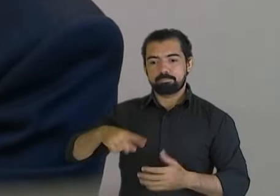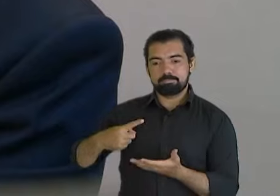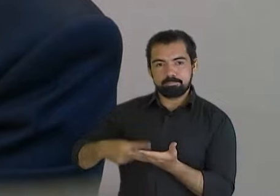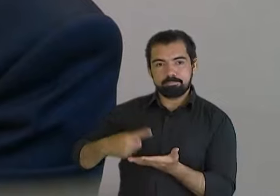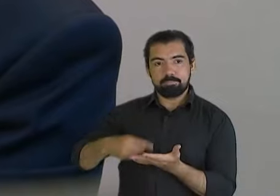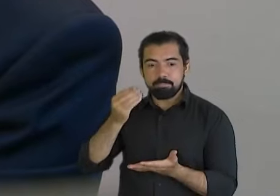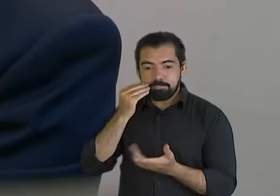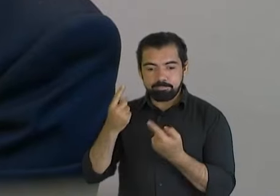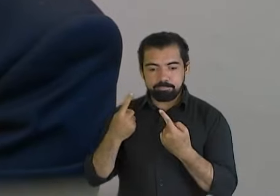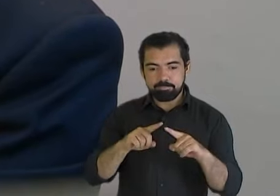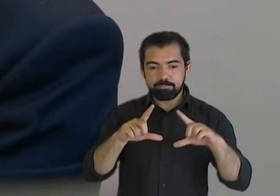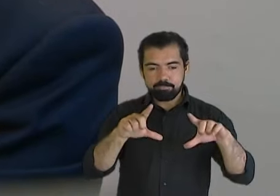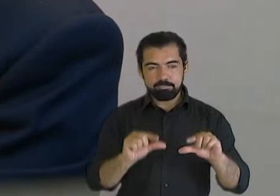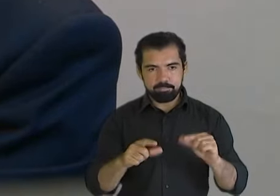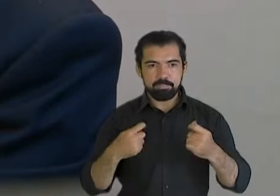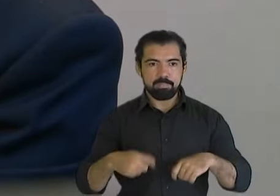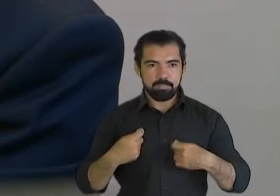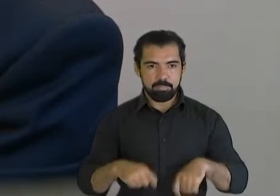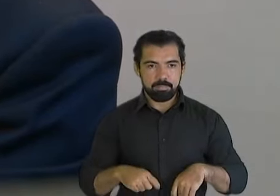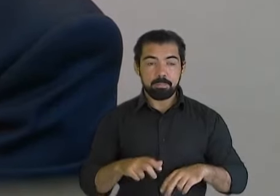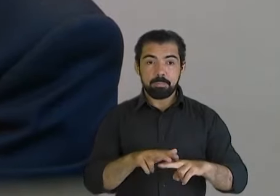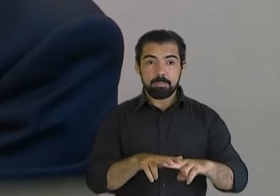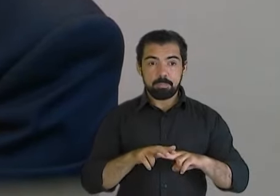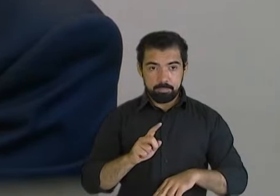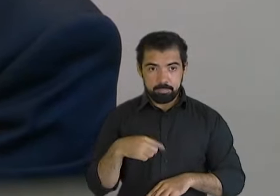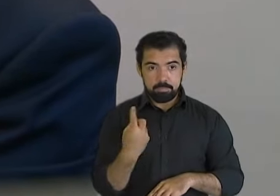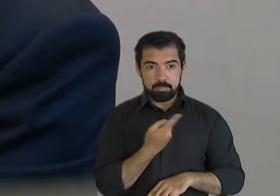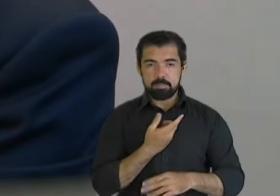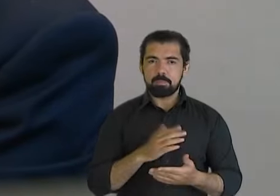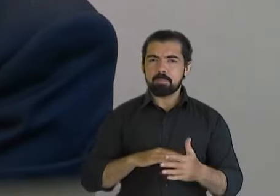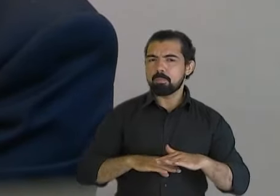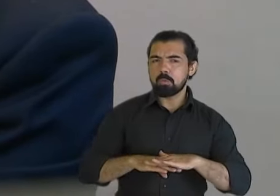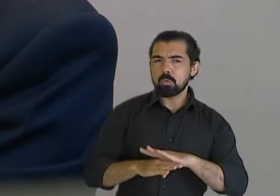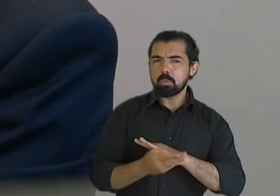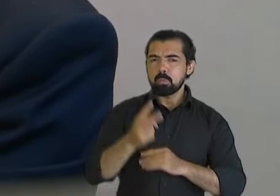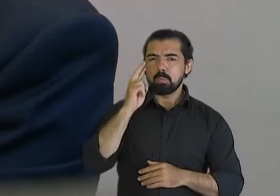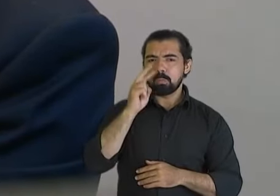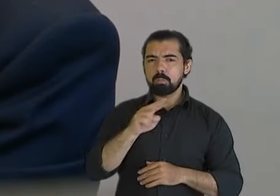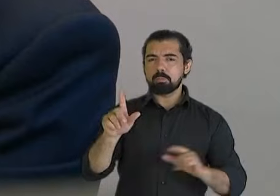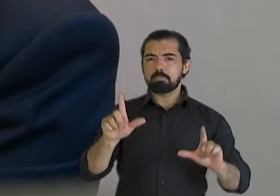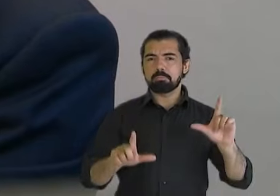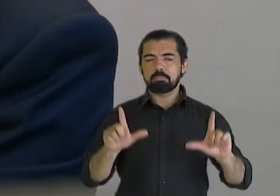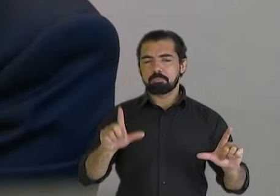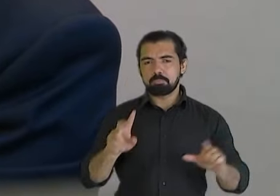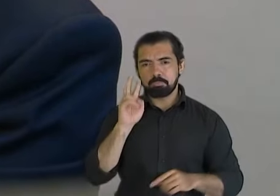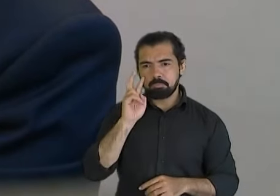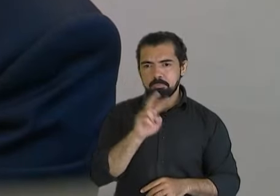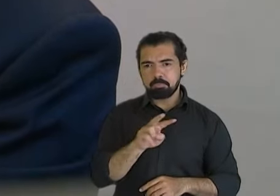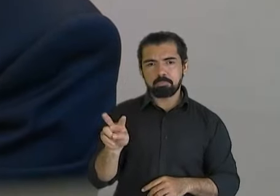combater isso. Então, por isso que a gente costuma ver nos programas televisivos, enfim, nos meios de